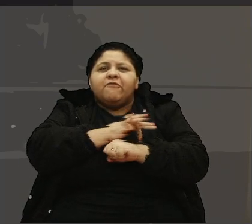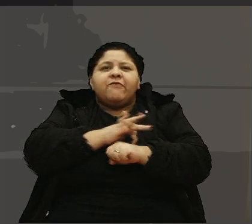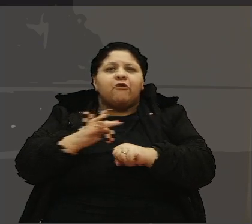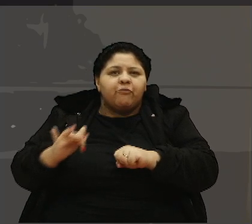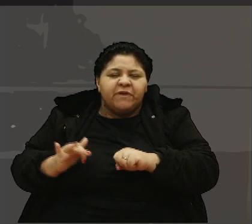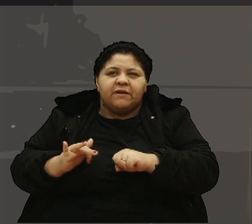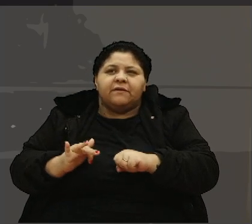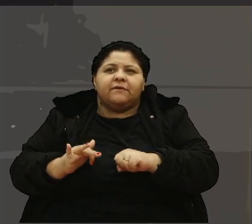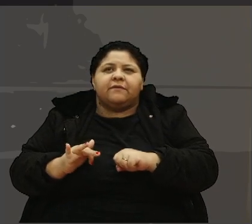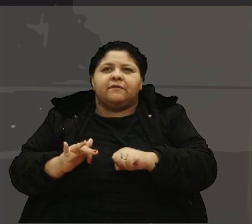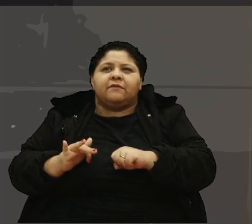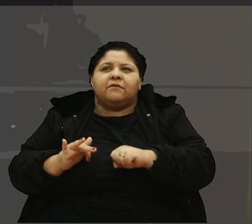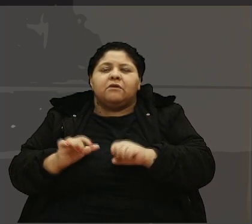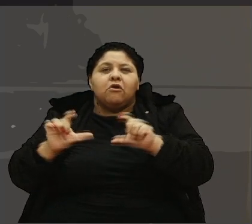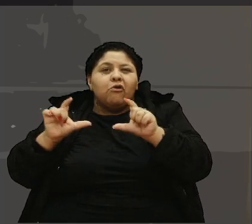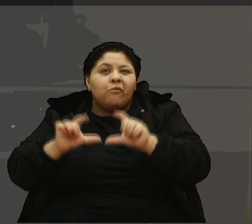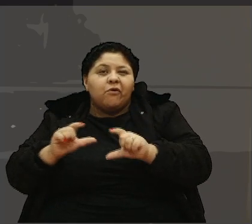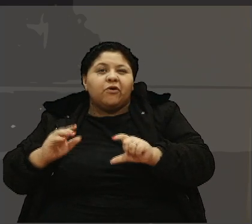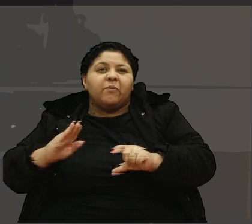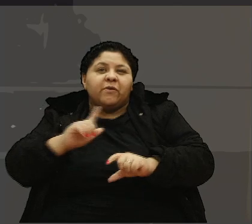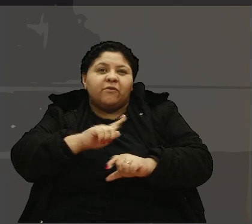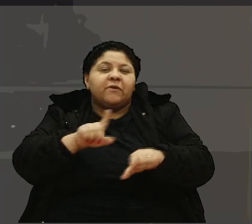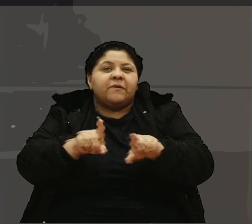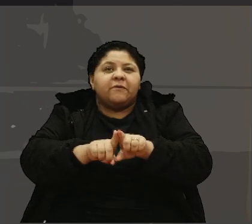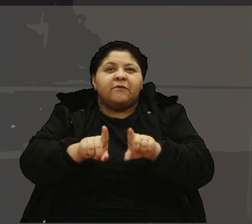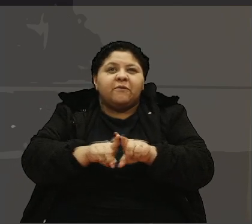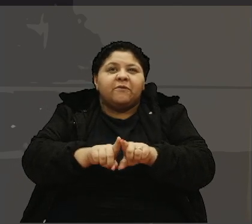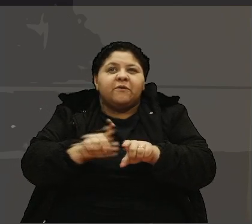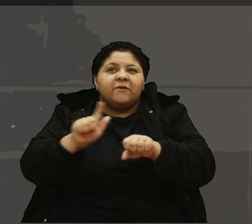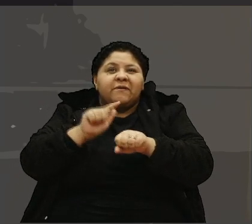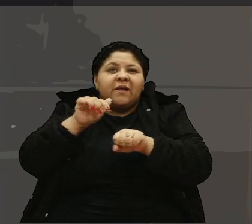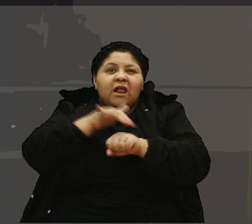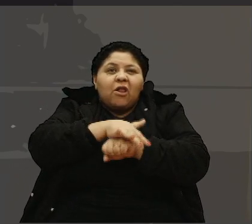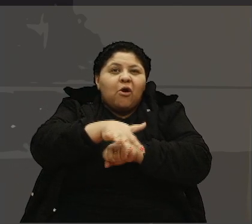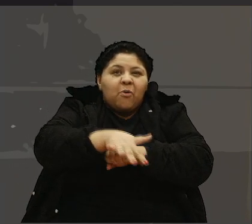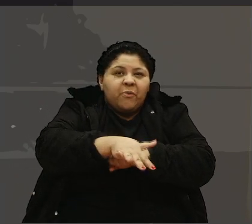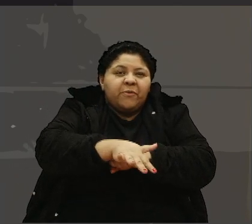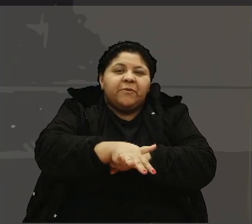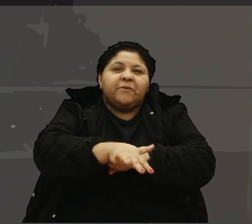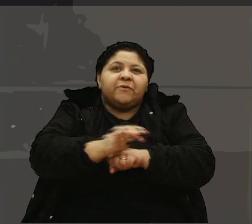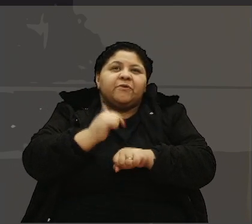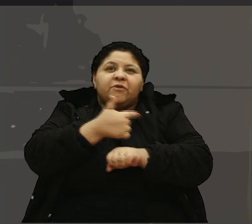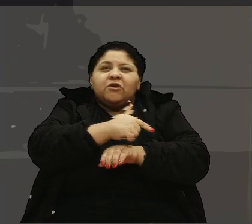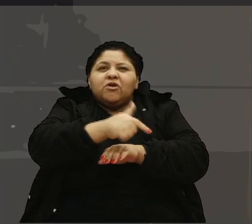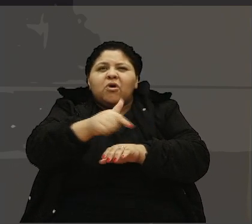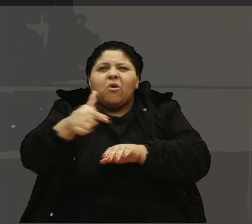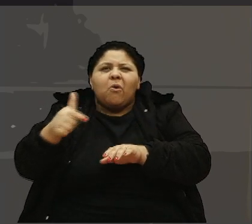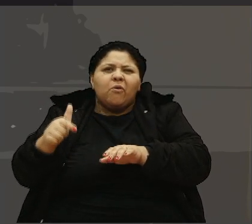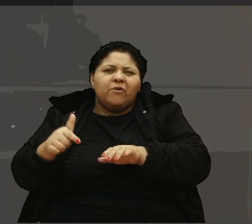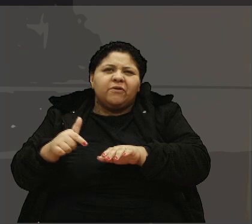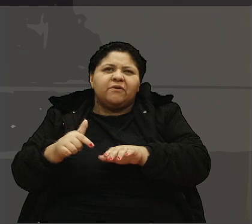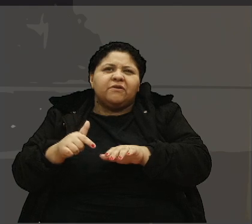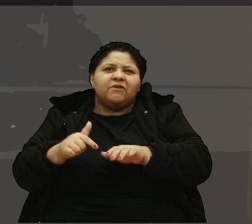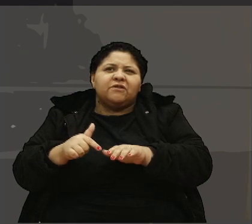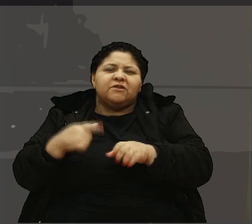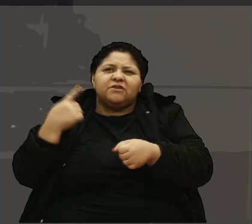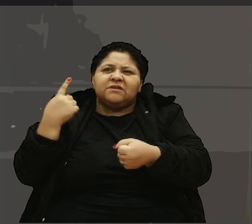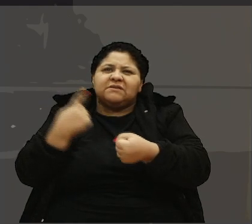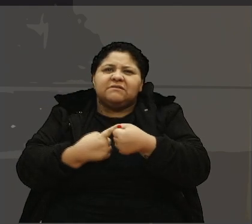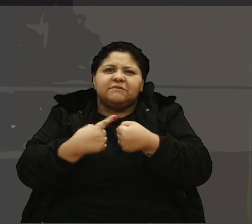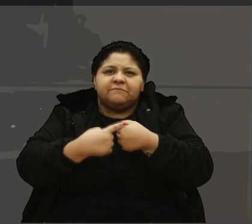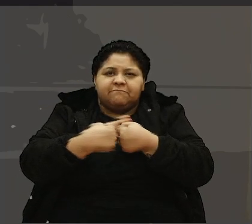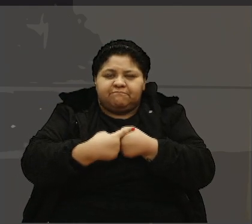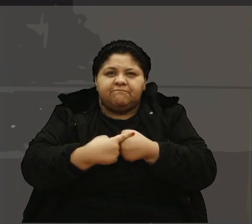Farroupilha, parte de Bento Gonçalves, Galópolis, entre outras diversas cidades aí